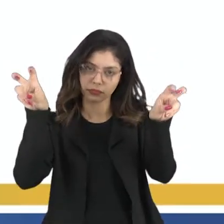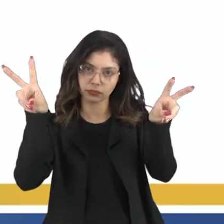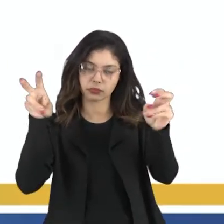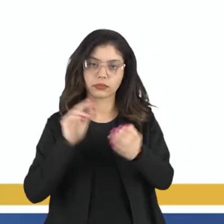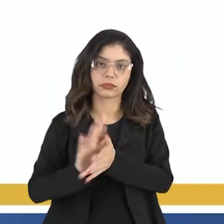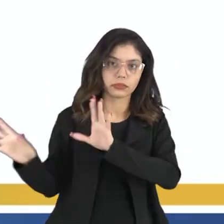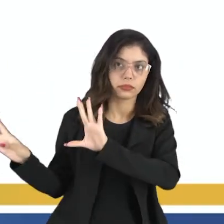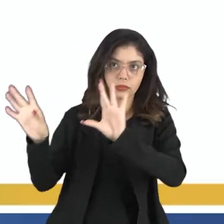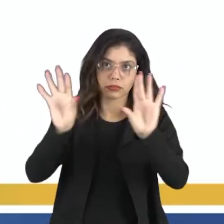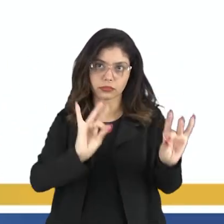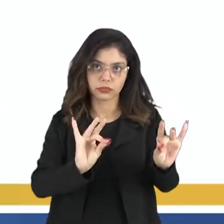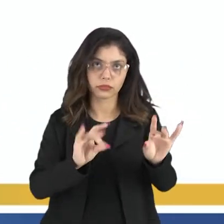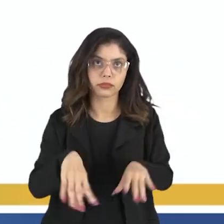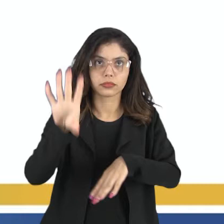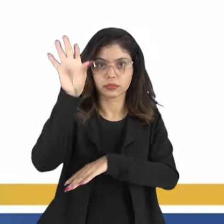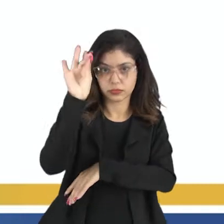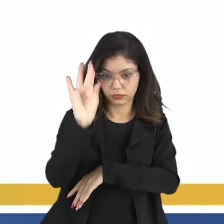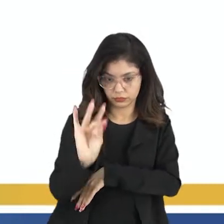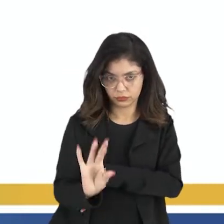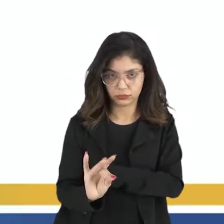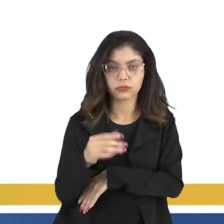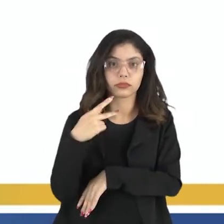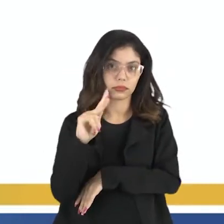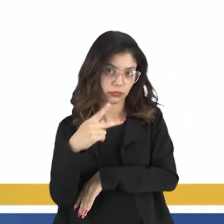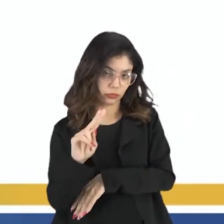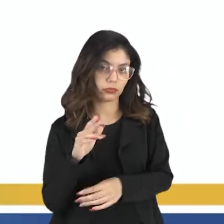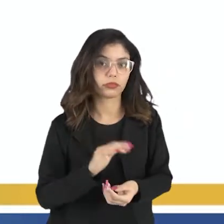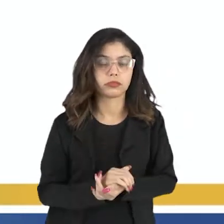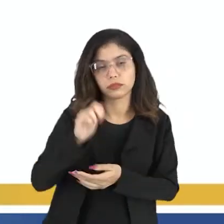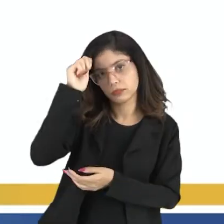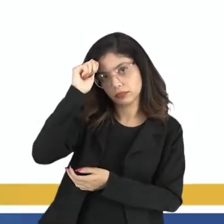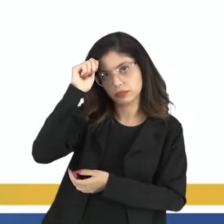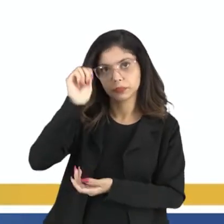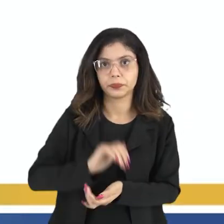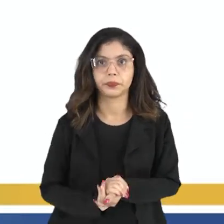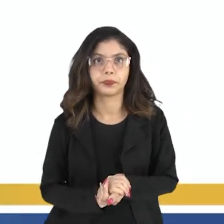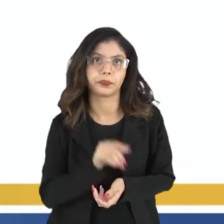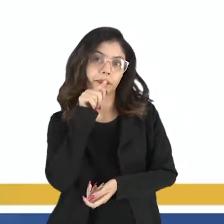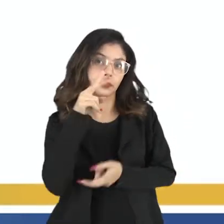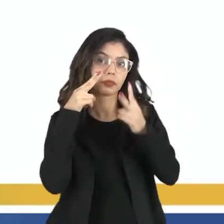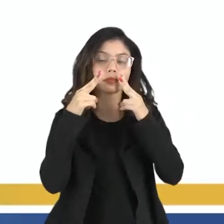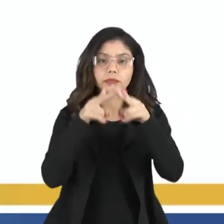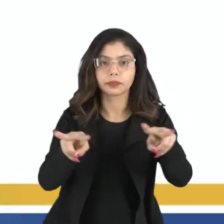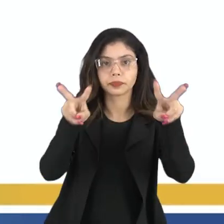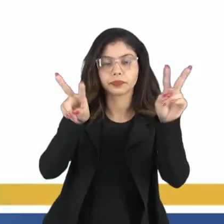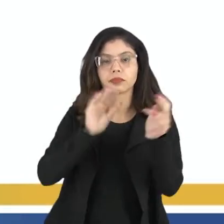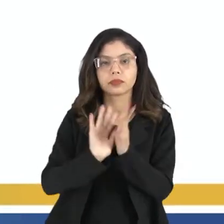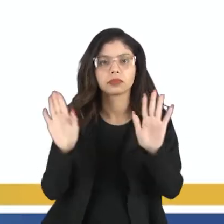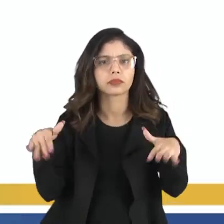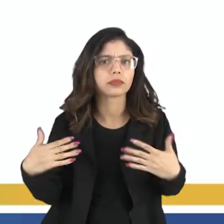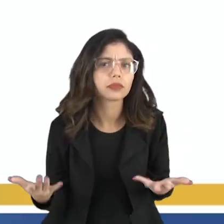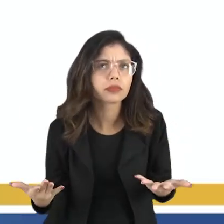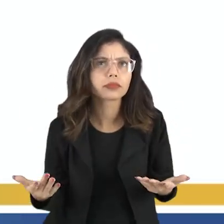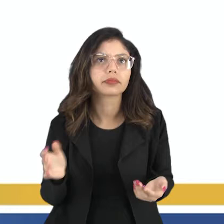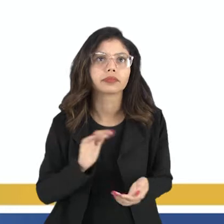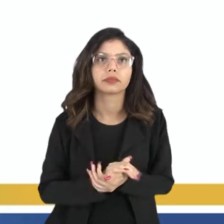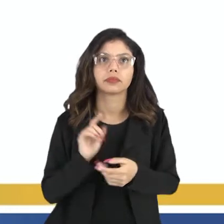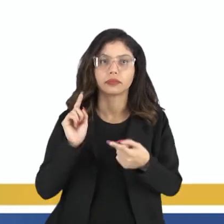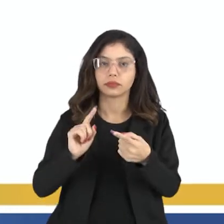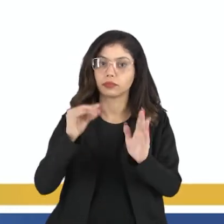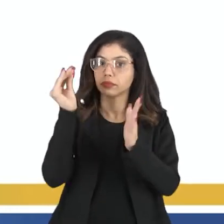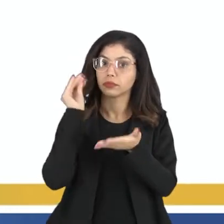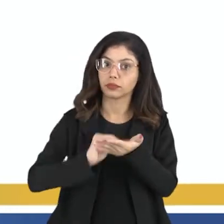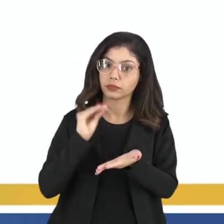se reportando a cada um desses teóricos. Esses termos que vocês estão visualizando, quais são?